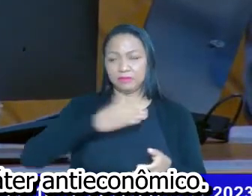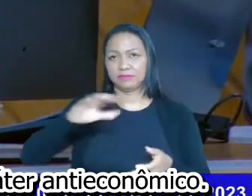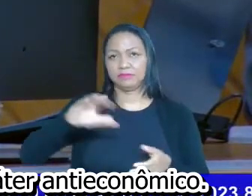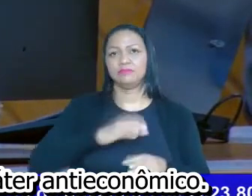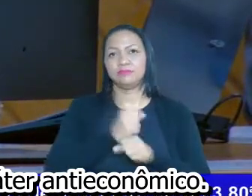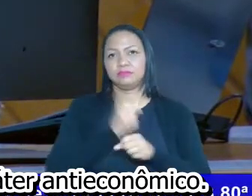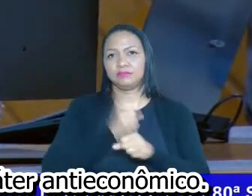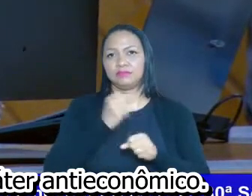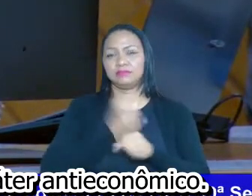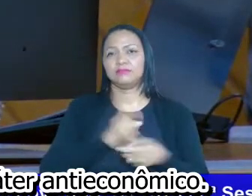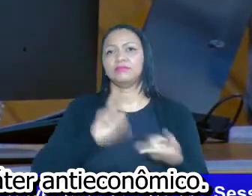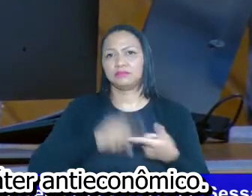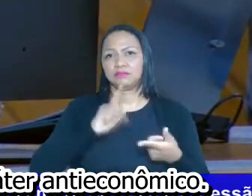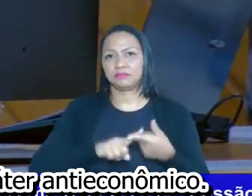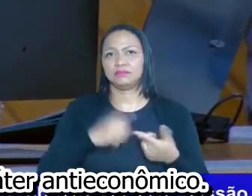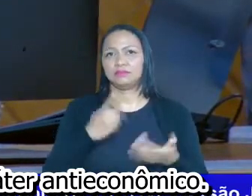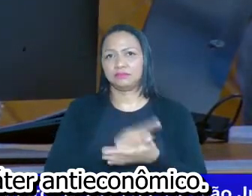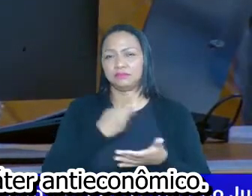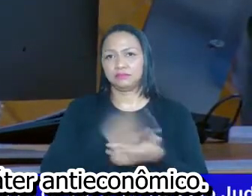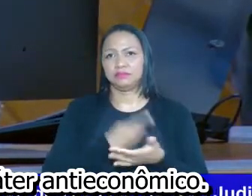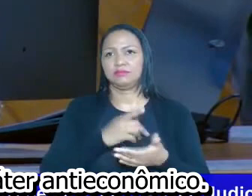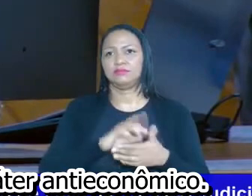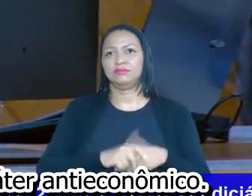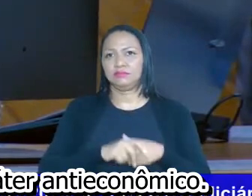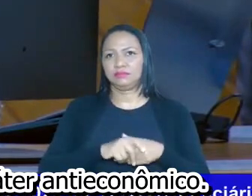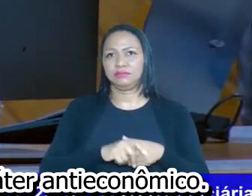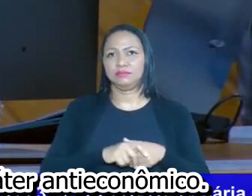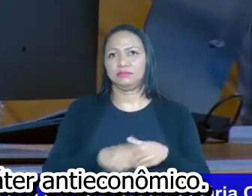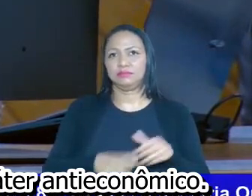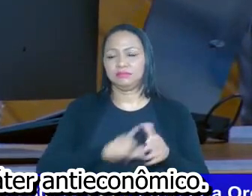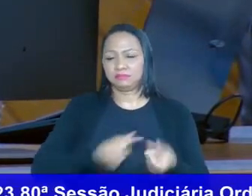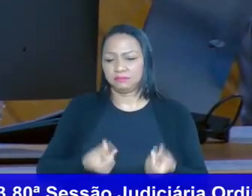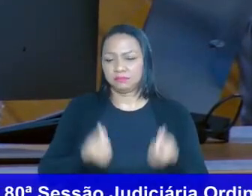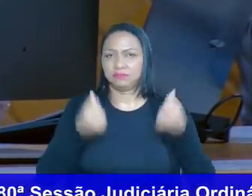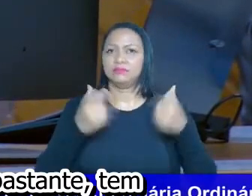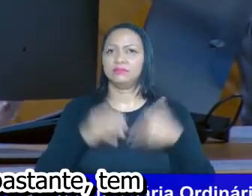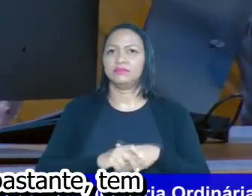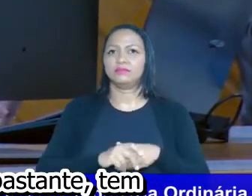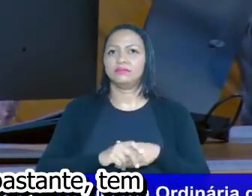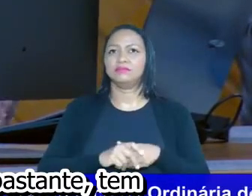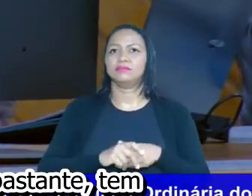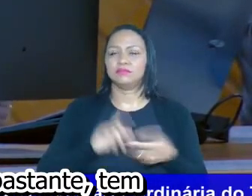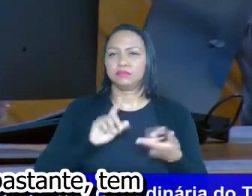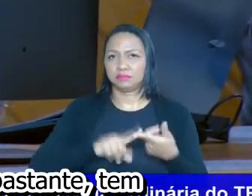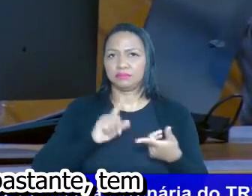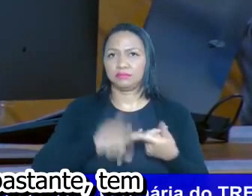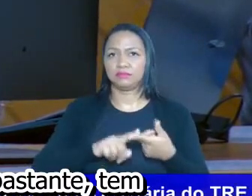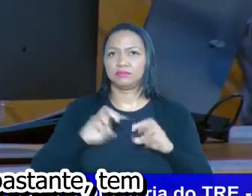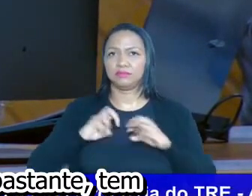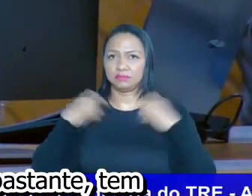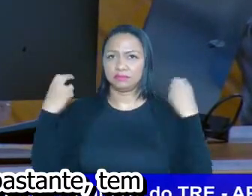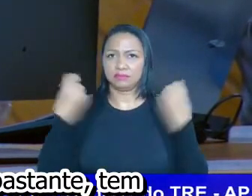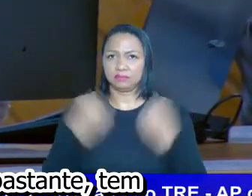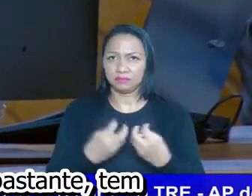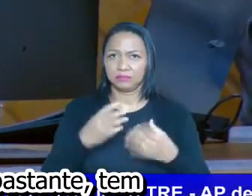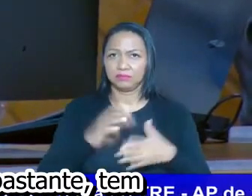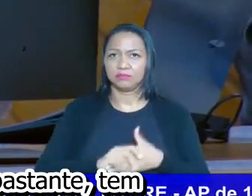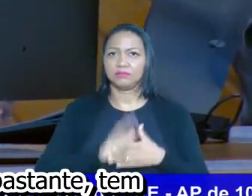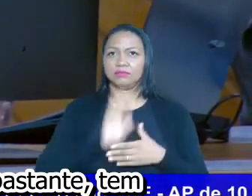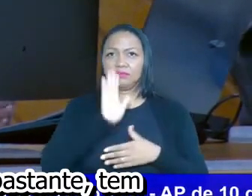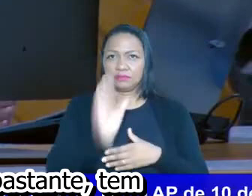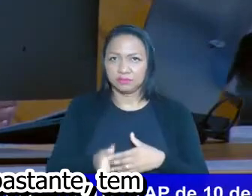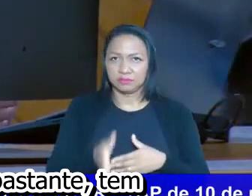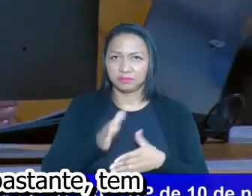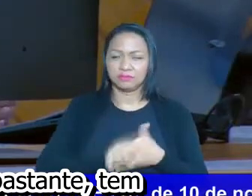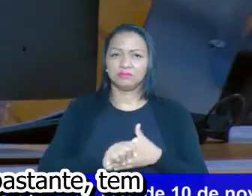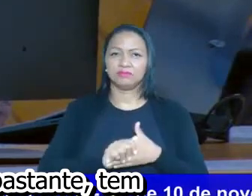contas e também de considerar irregular despesas que tenham caráter antieconômico. Inclusive, eminentes pares, essa matéria é que tem